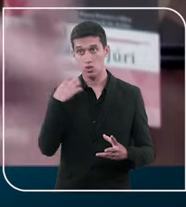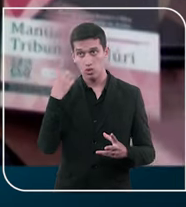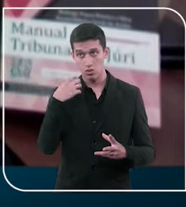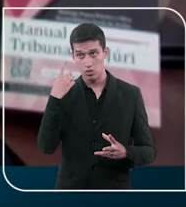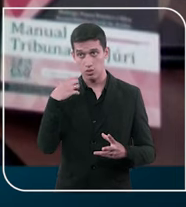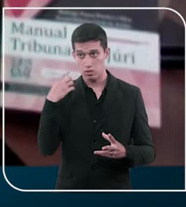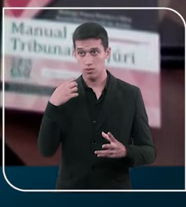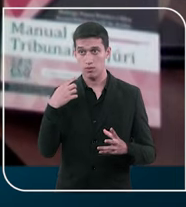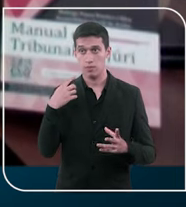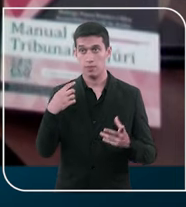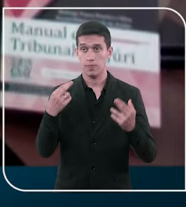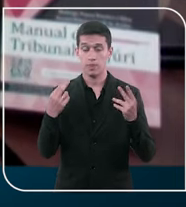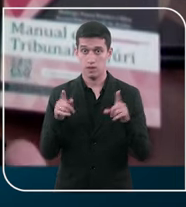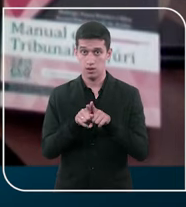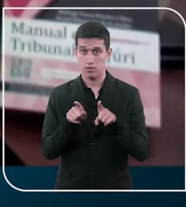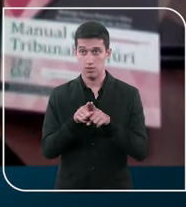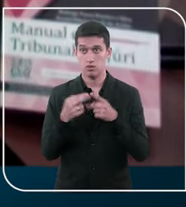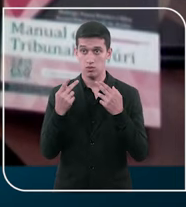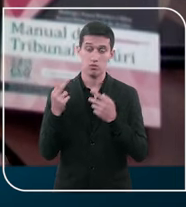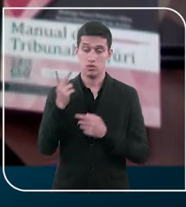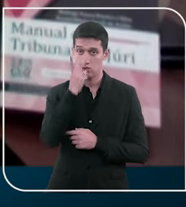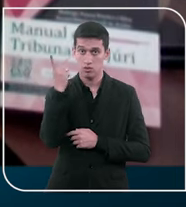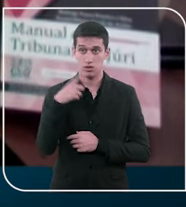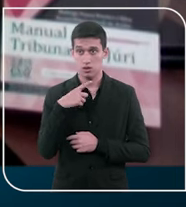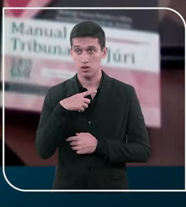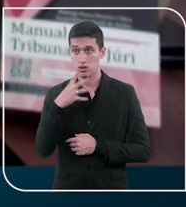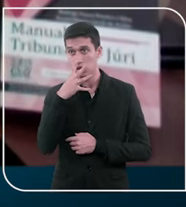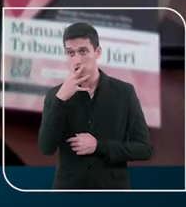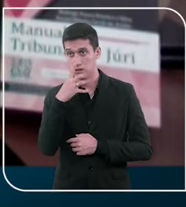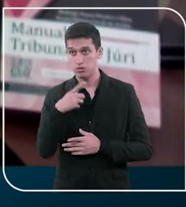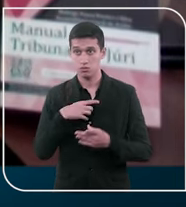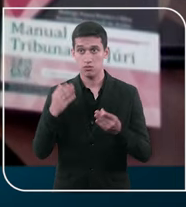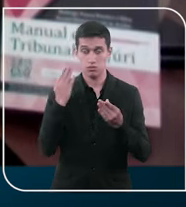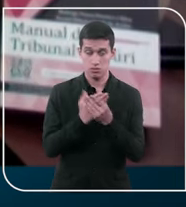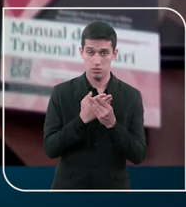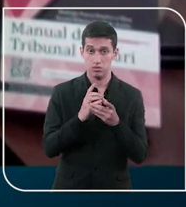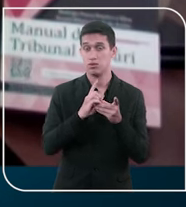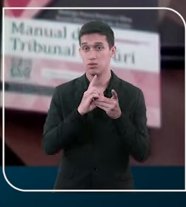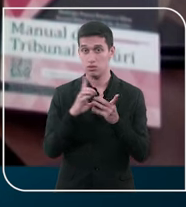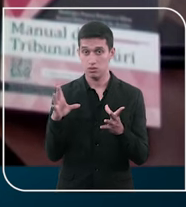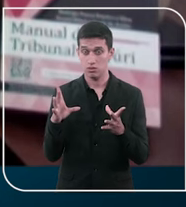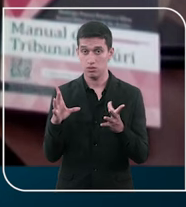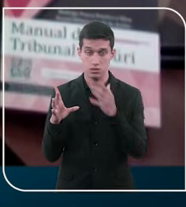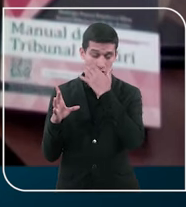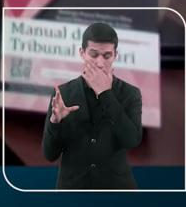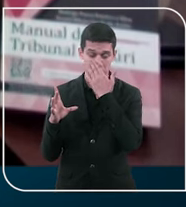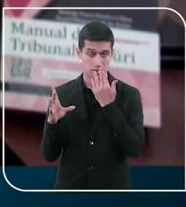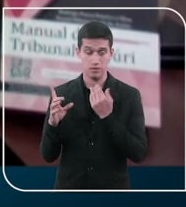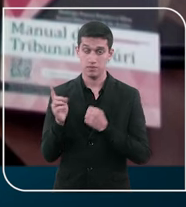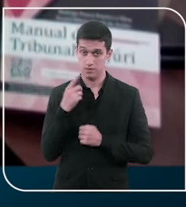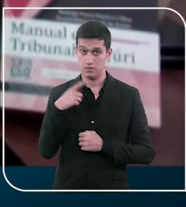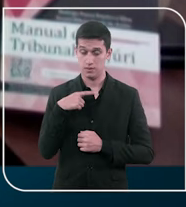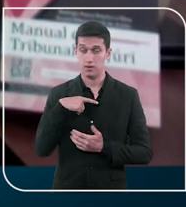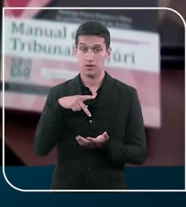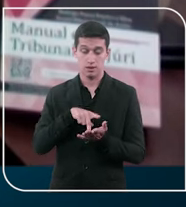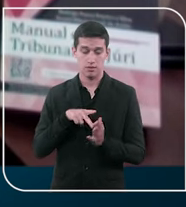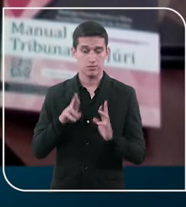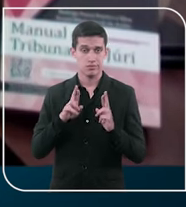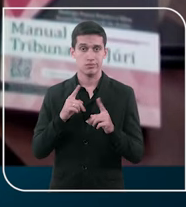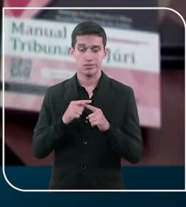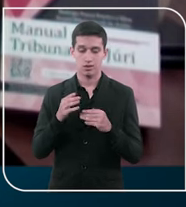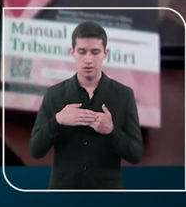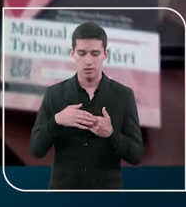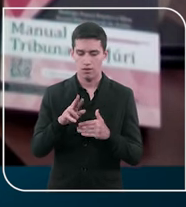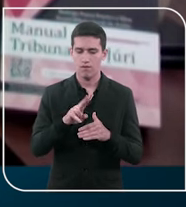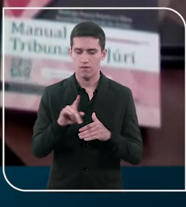defensoria, como advogados, como pessoas que estão interessadas em ter um processo democrático, nós temos sim uma